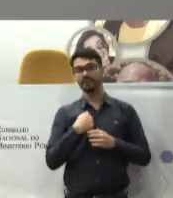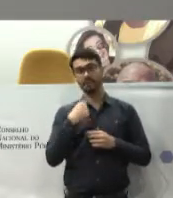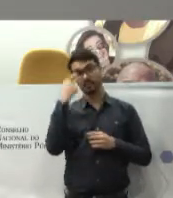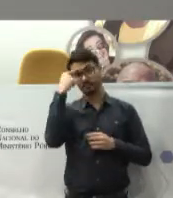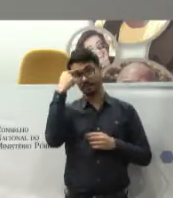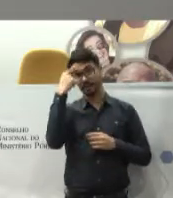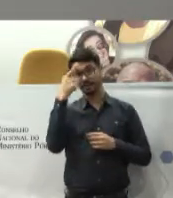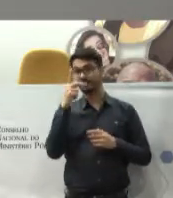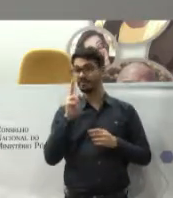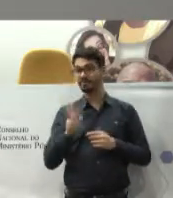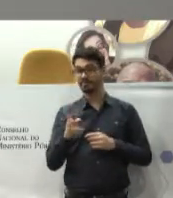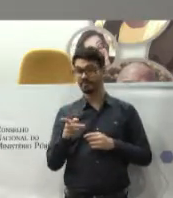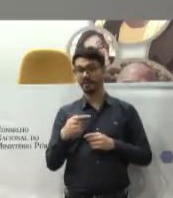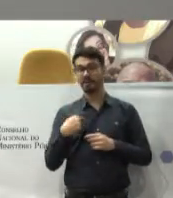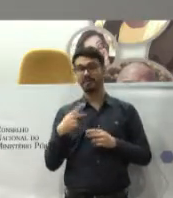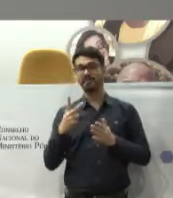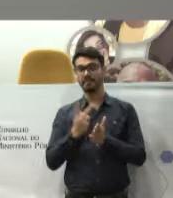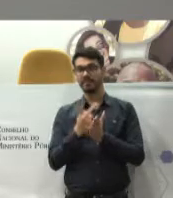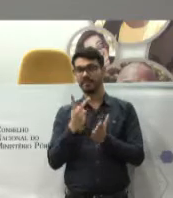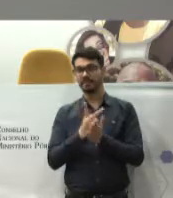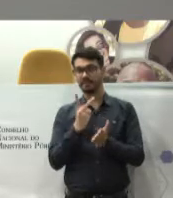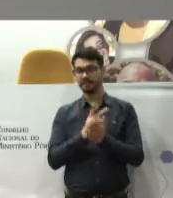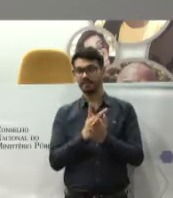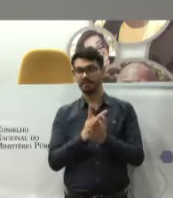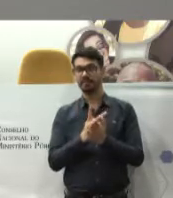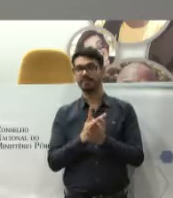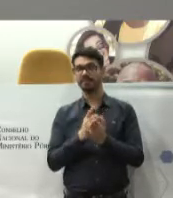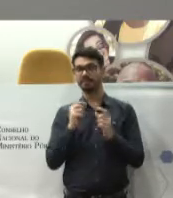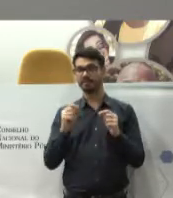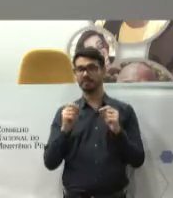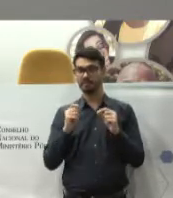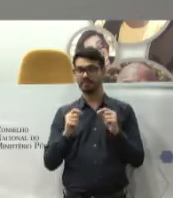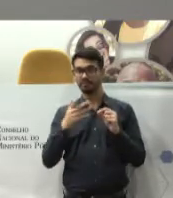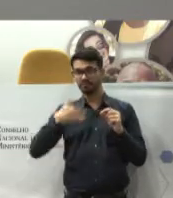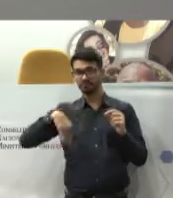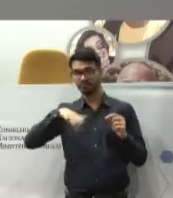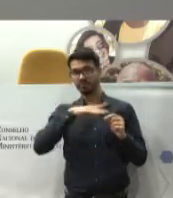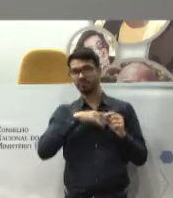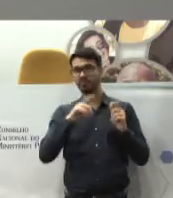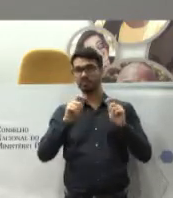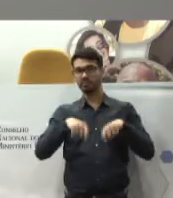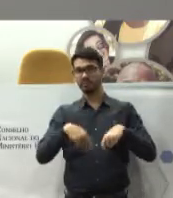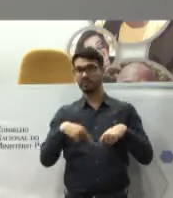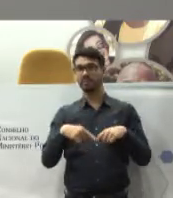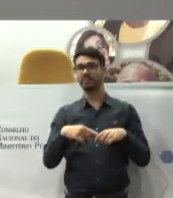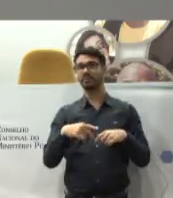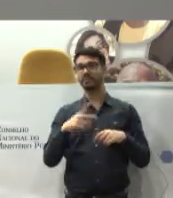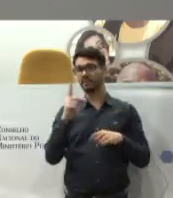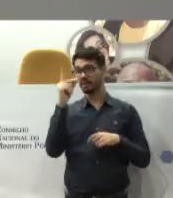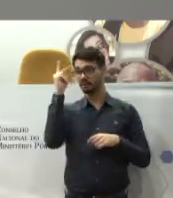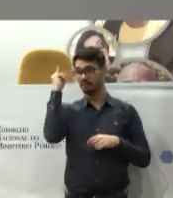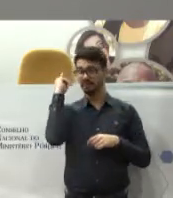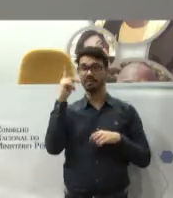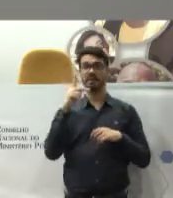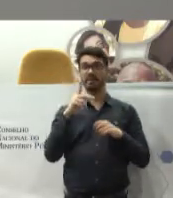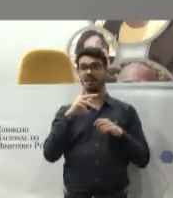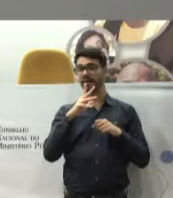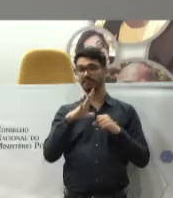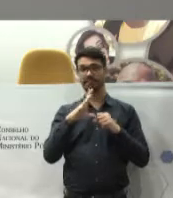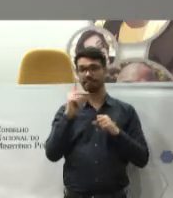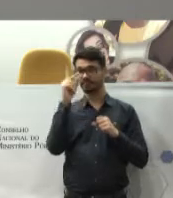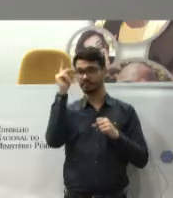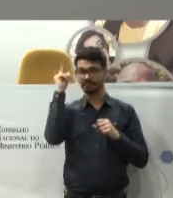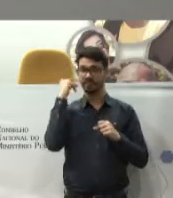do mesmo lado. É a preservação de uma condição que é natural, ancestralmente, nós buscamos essa questão